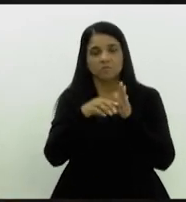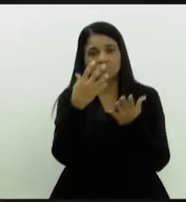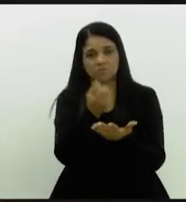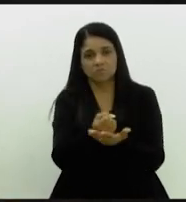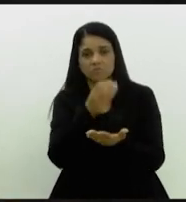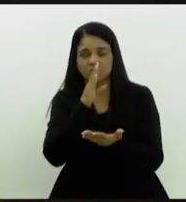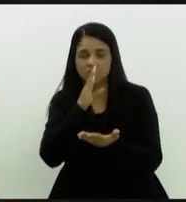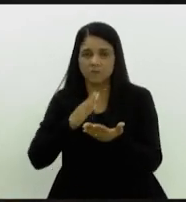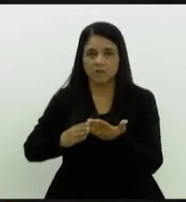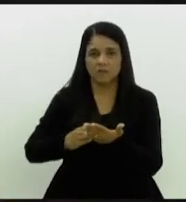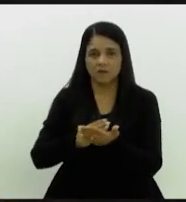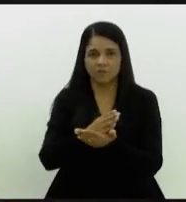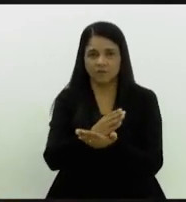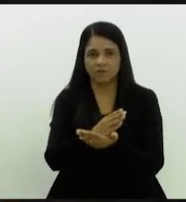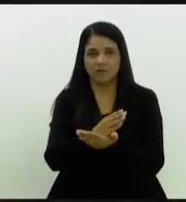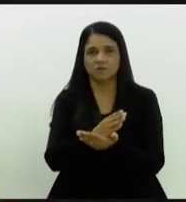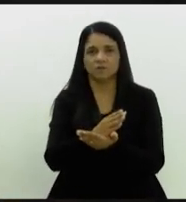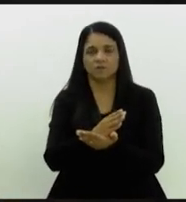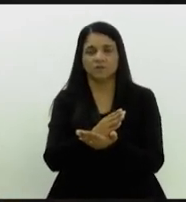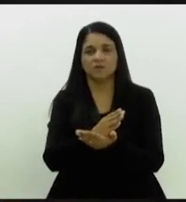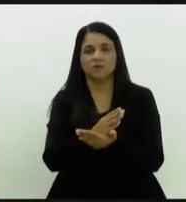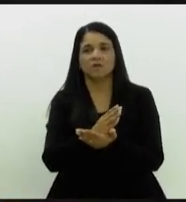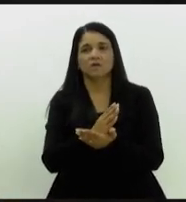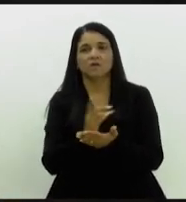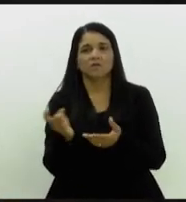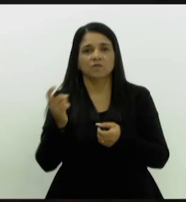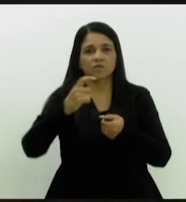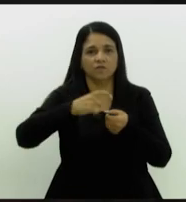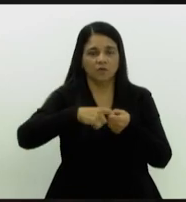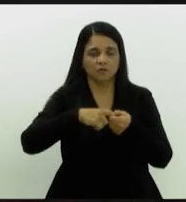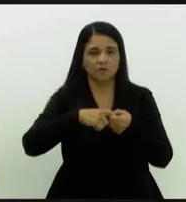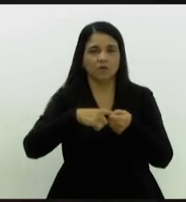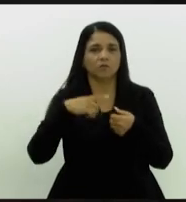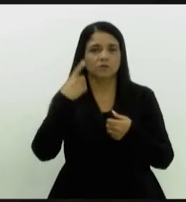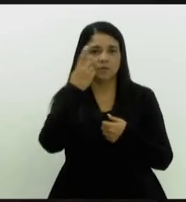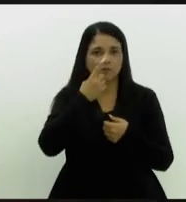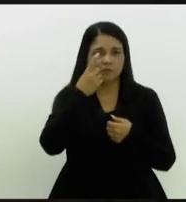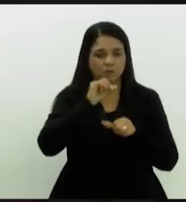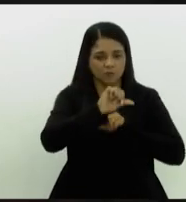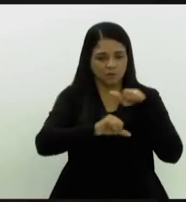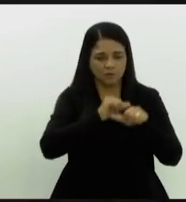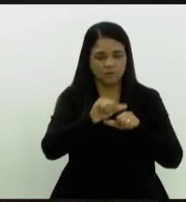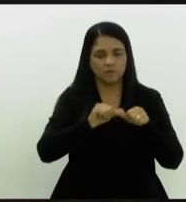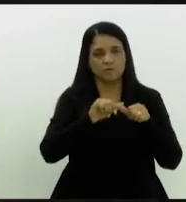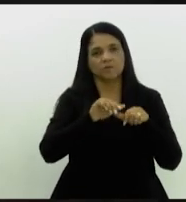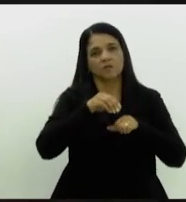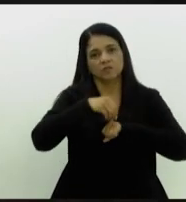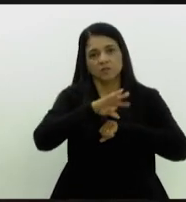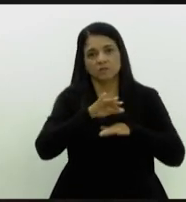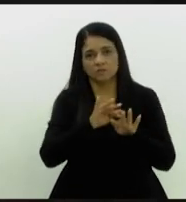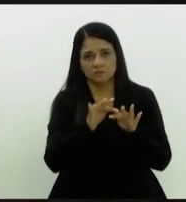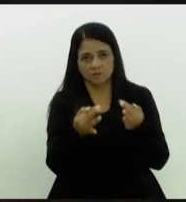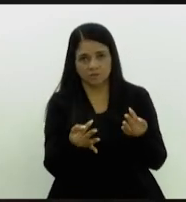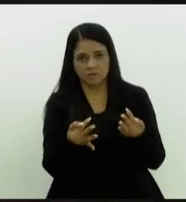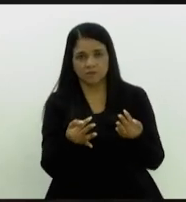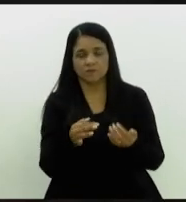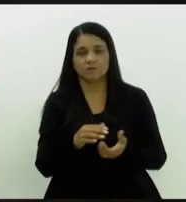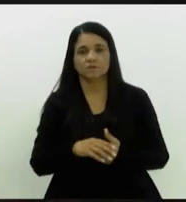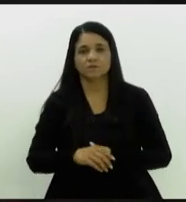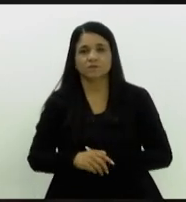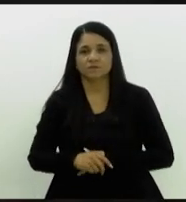aprovam, permaneçam como estão. Aprovado, retorno ao autor para Transformação e Indicação Simples.